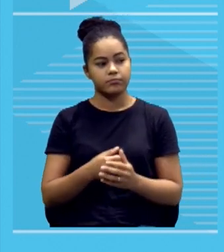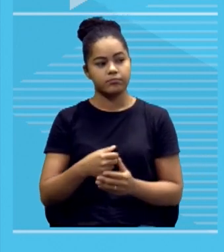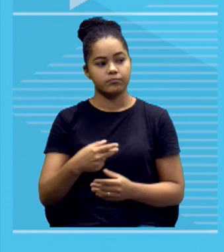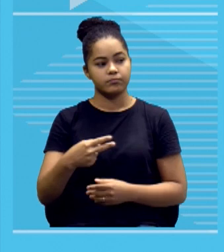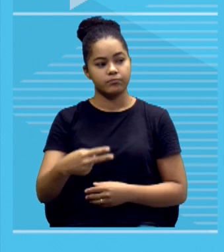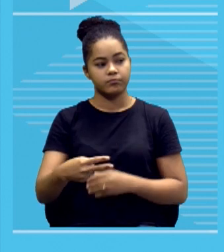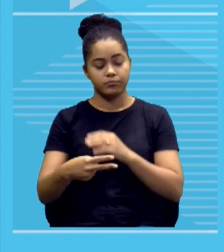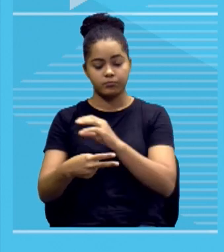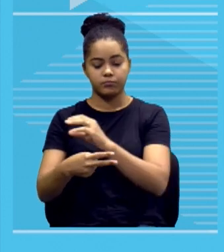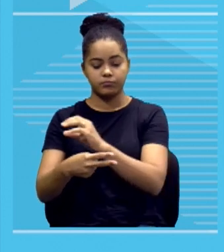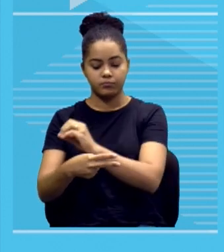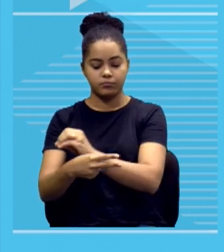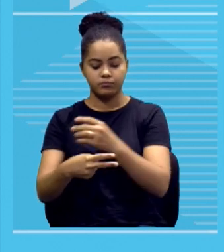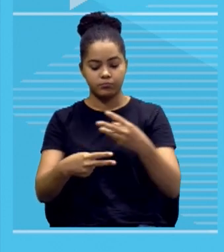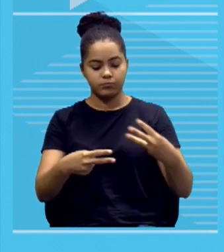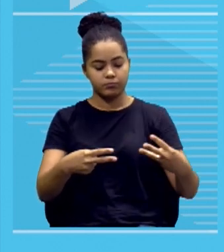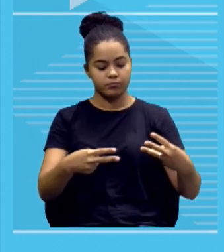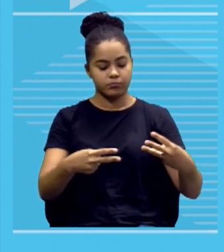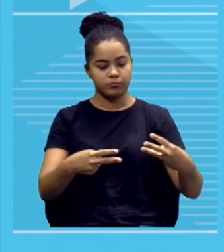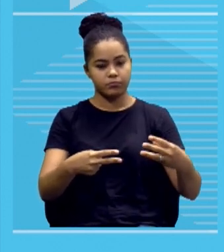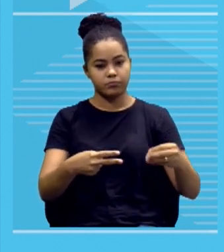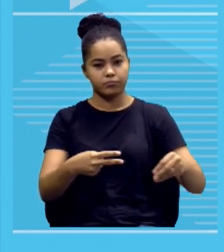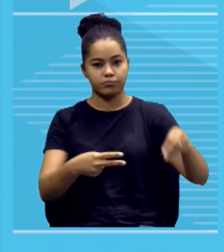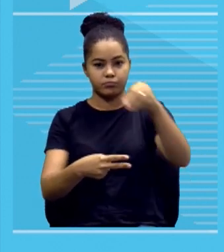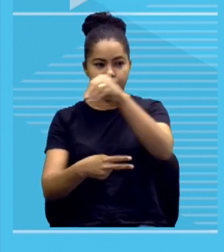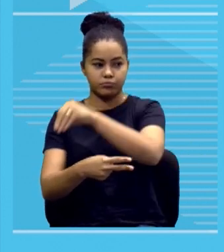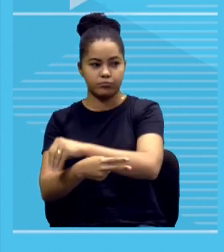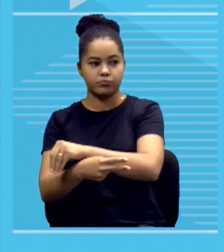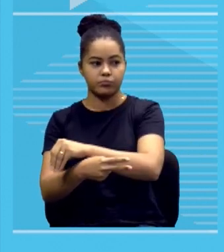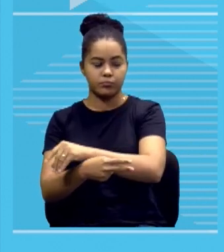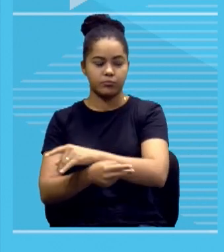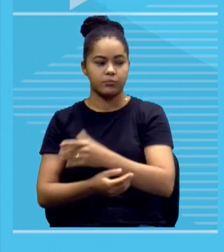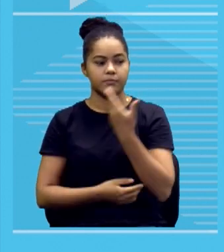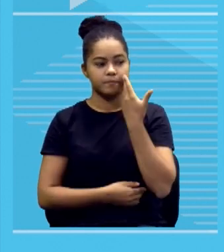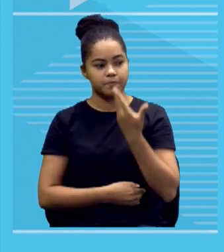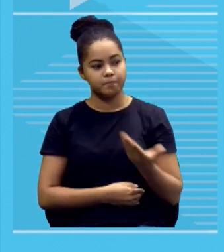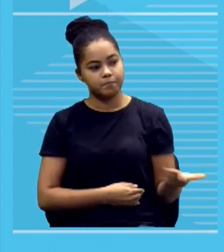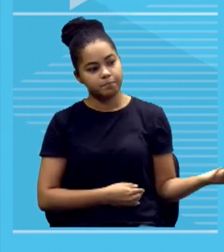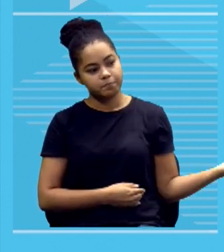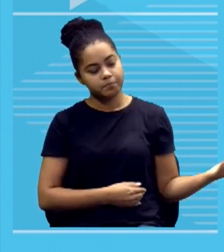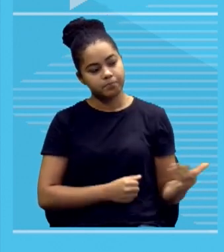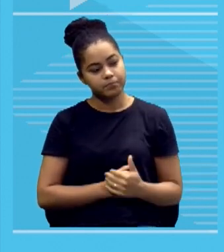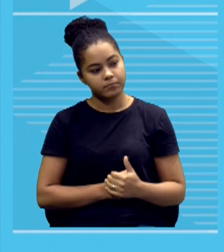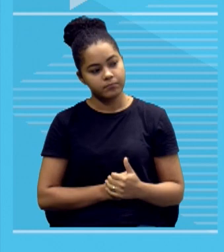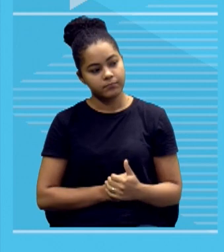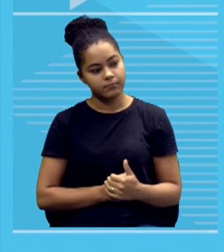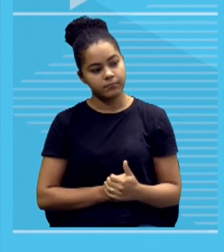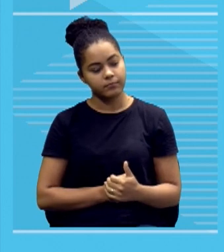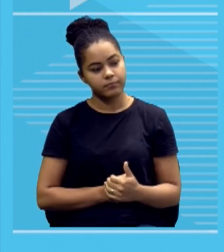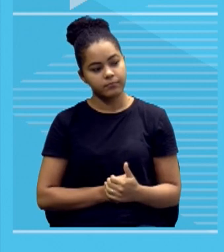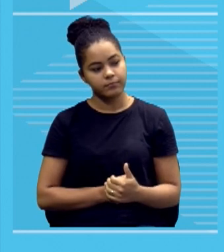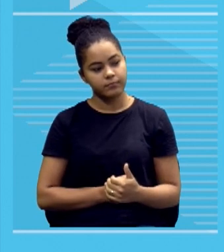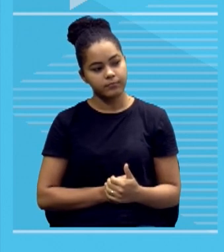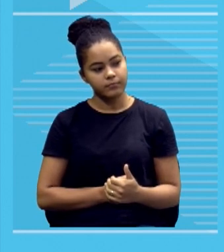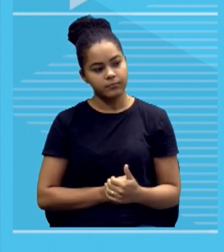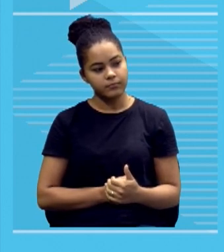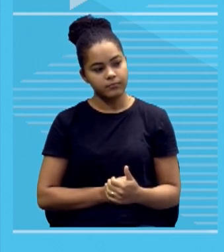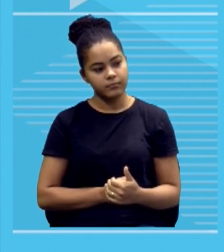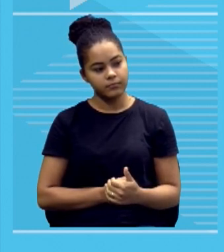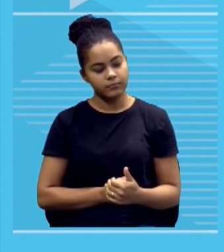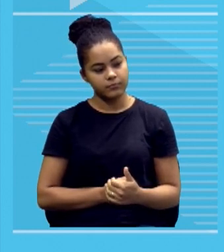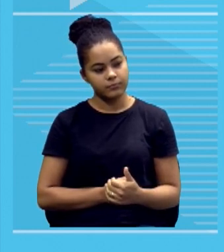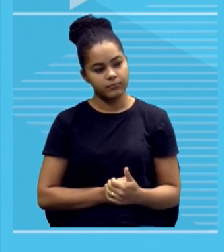positivo, então 3R seria igual a 6. Então o valor da minha resistência seria 6 dividido